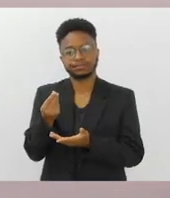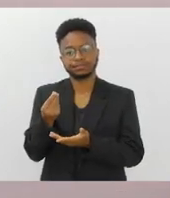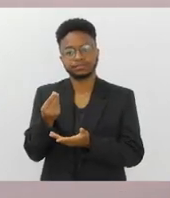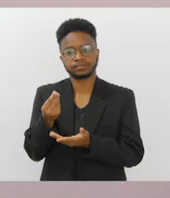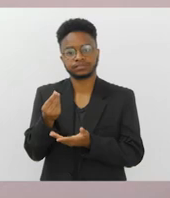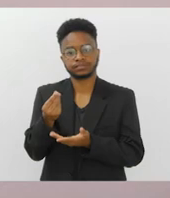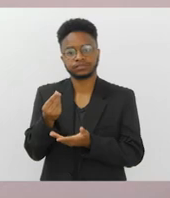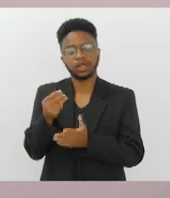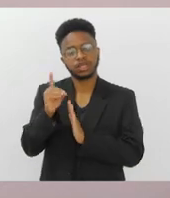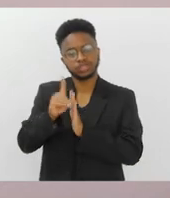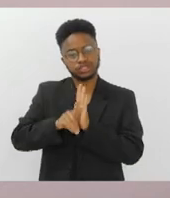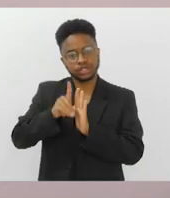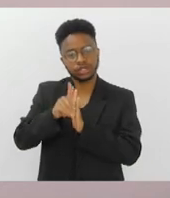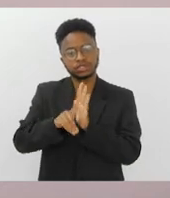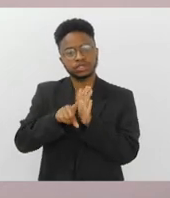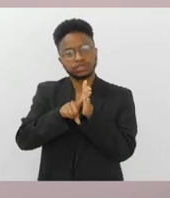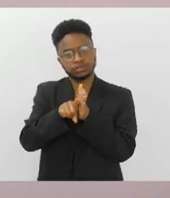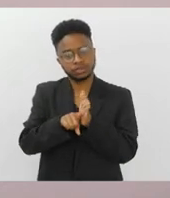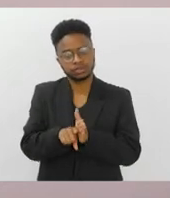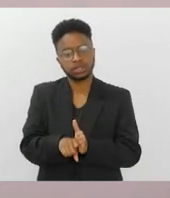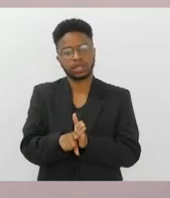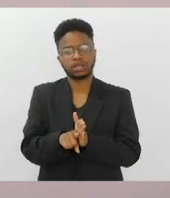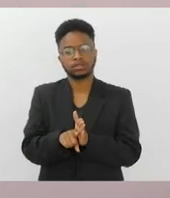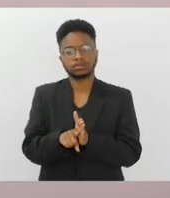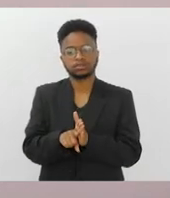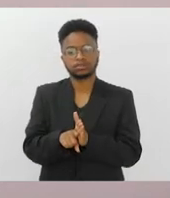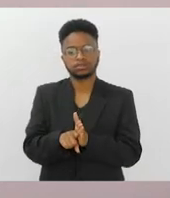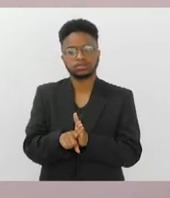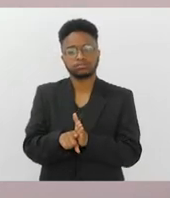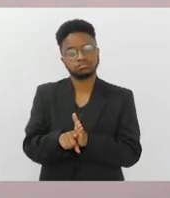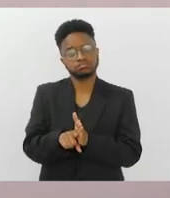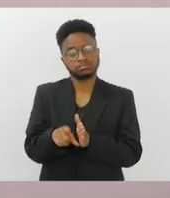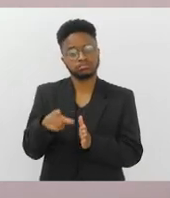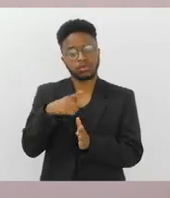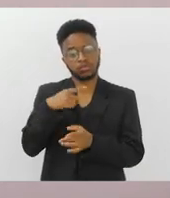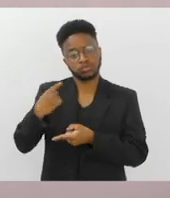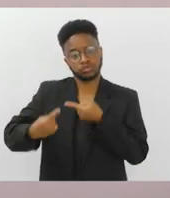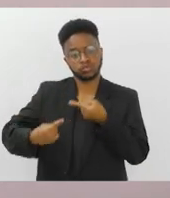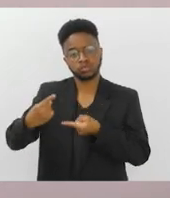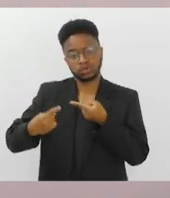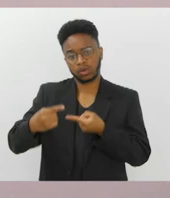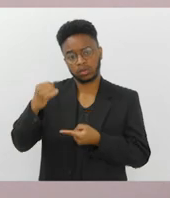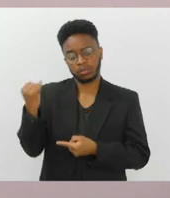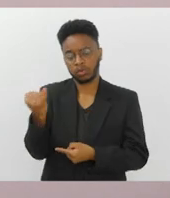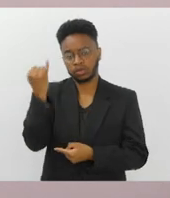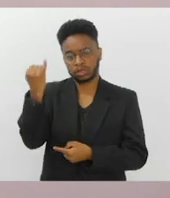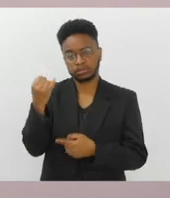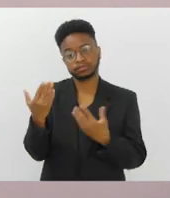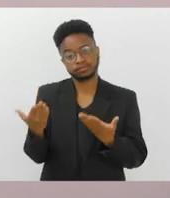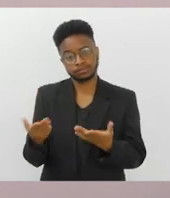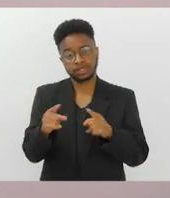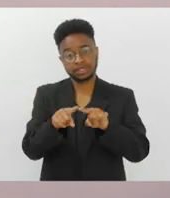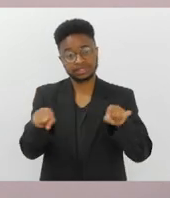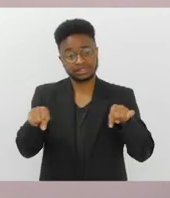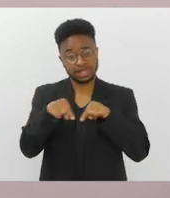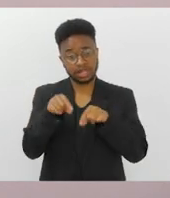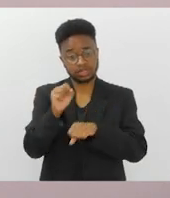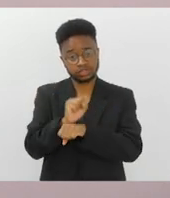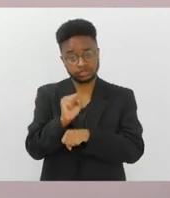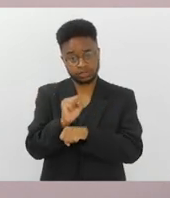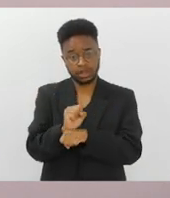suas diretrizes de pesquisa, de fazer um debate tão central. Então, a sala